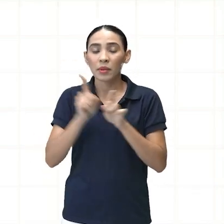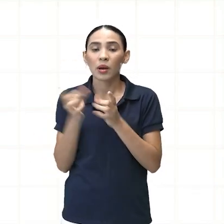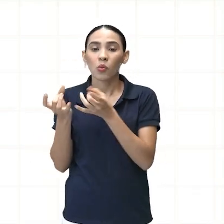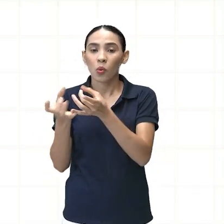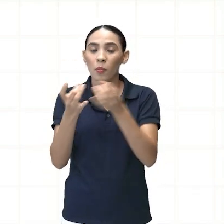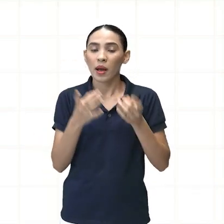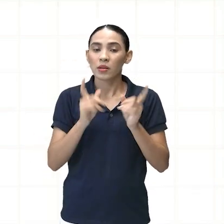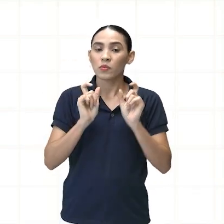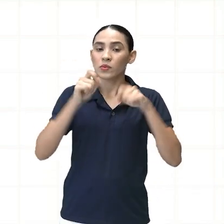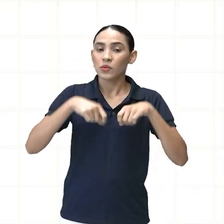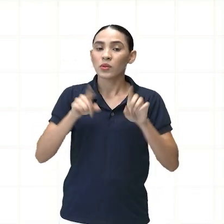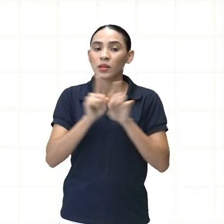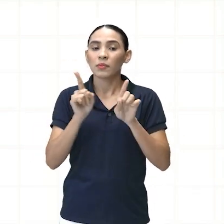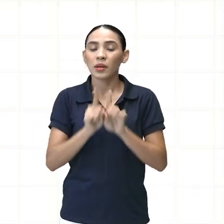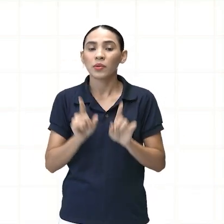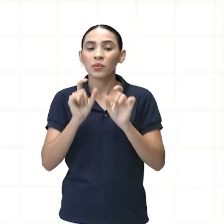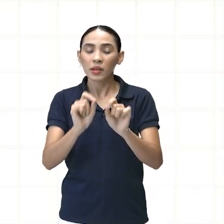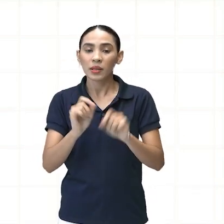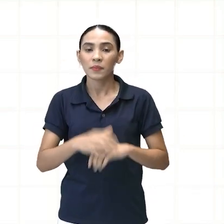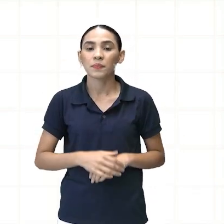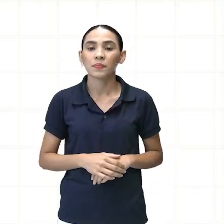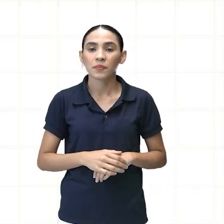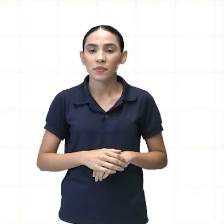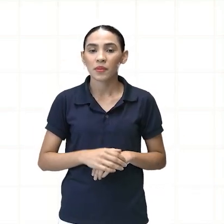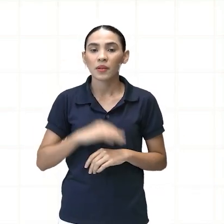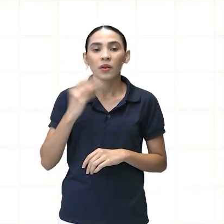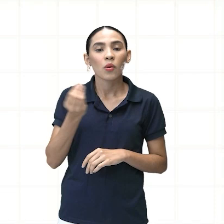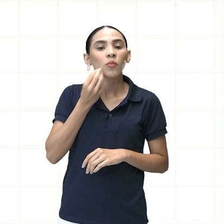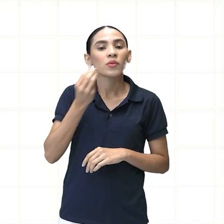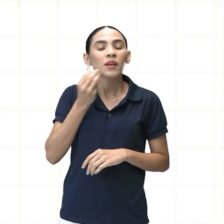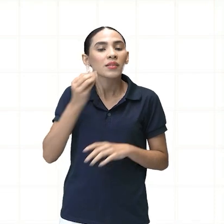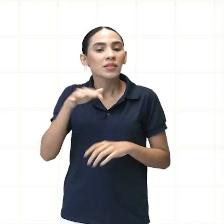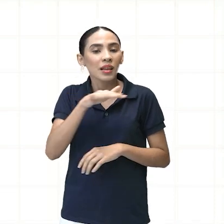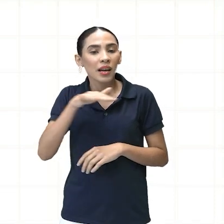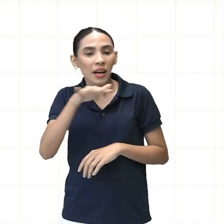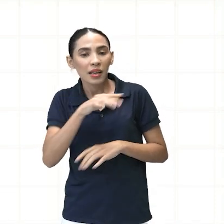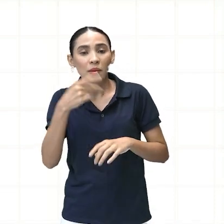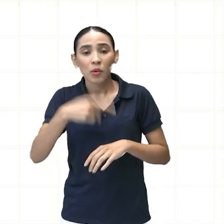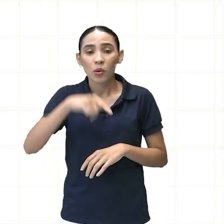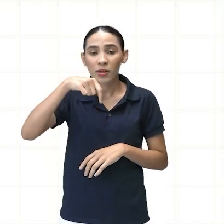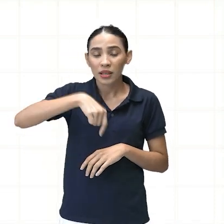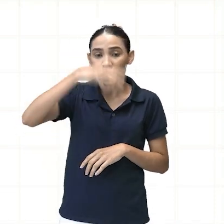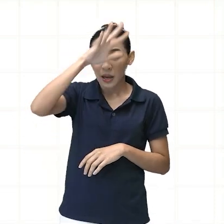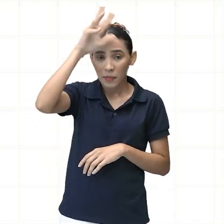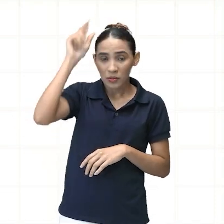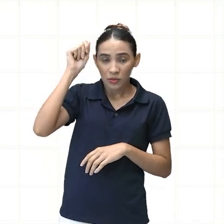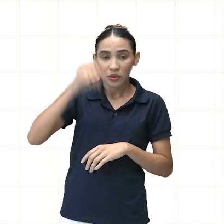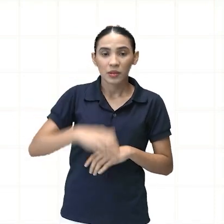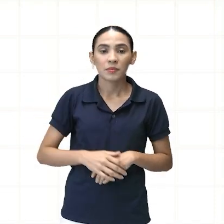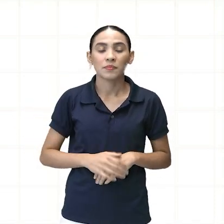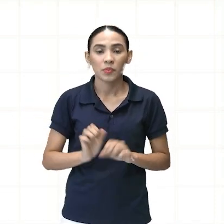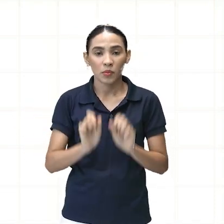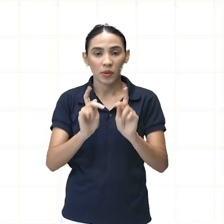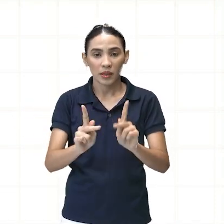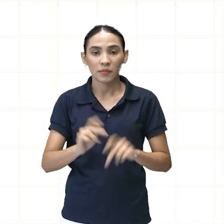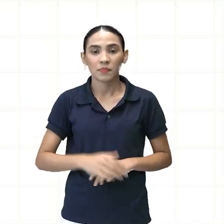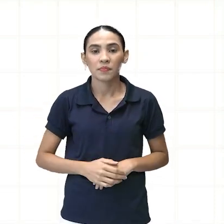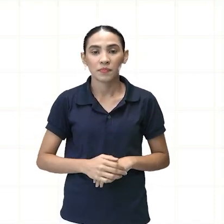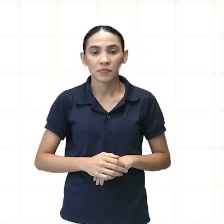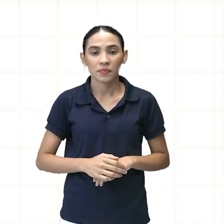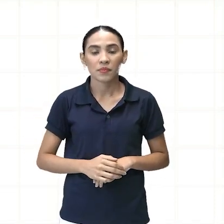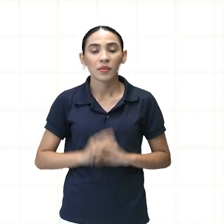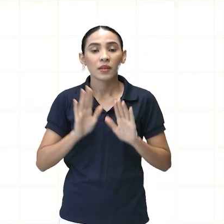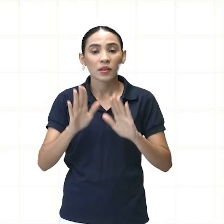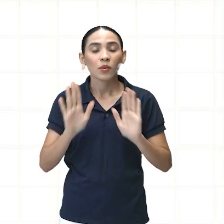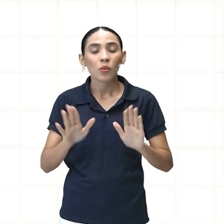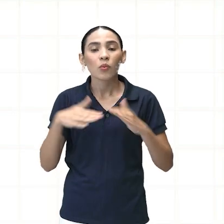comércio, possibilitou ali para a gente essa ocupação dessa região aqui da Amazônia, certo? Bem,